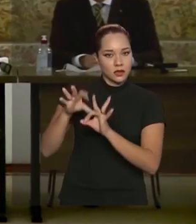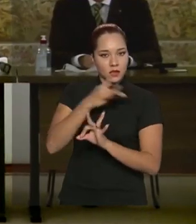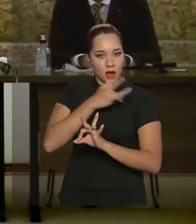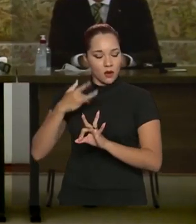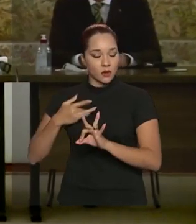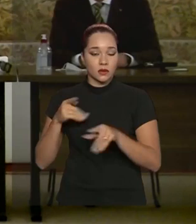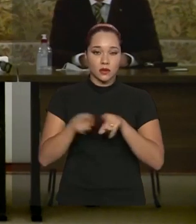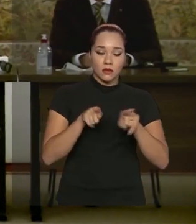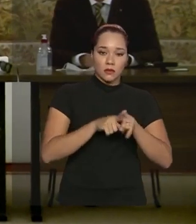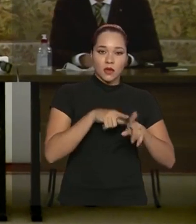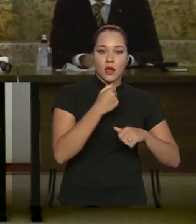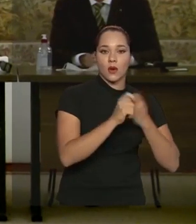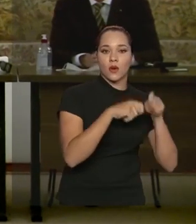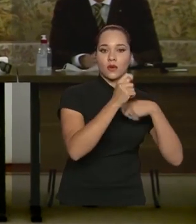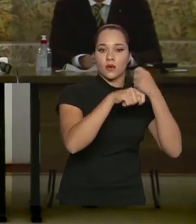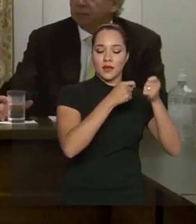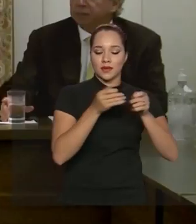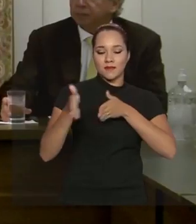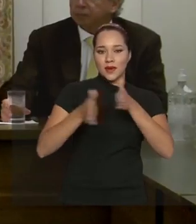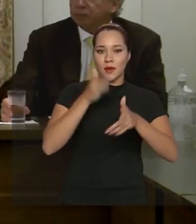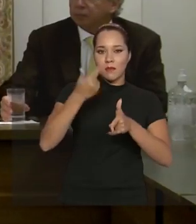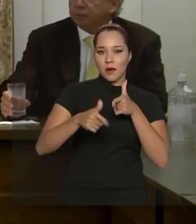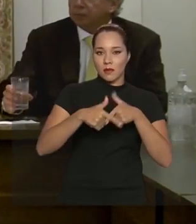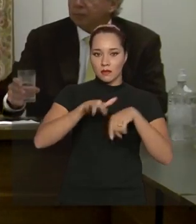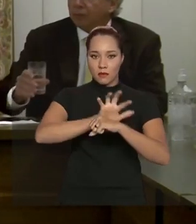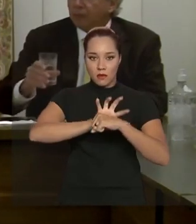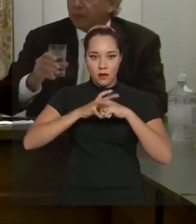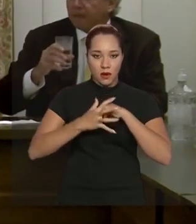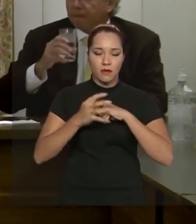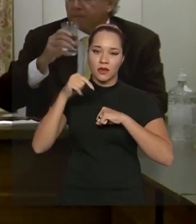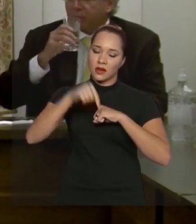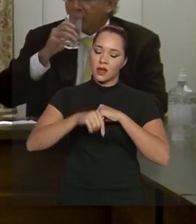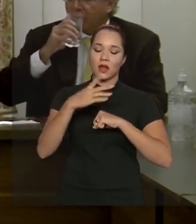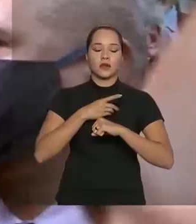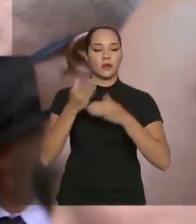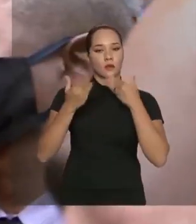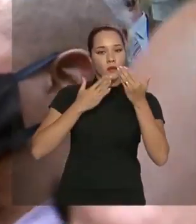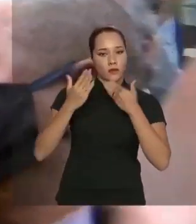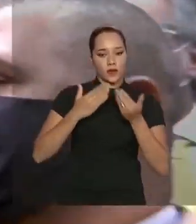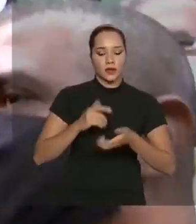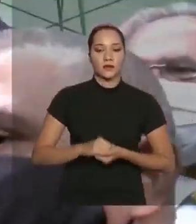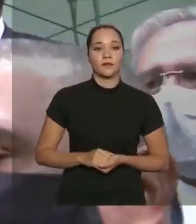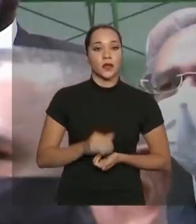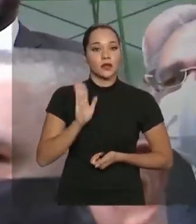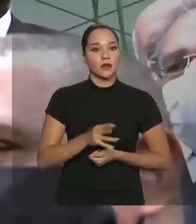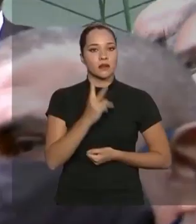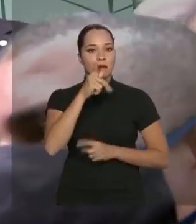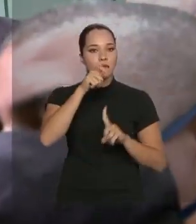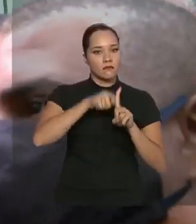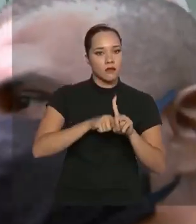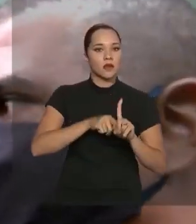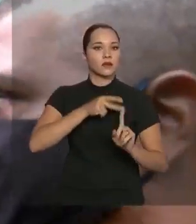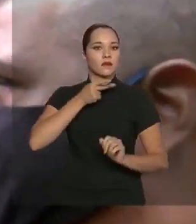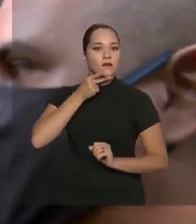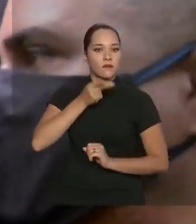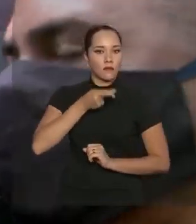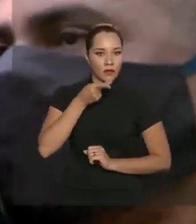reativação da economia durante a pandemia do coronavírus fez parte das conversas. Há dois meses eu venho falando